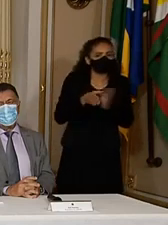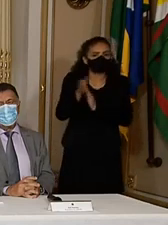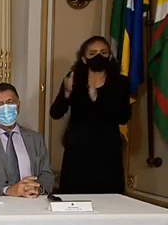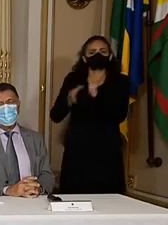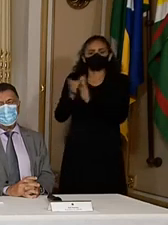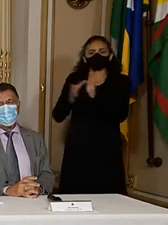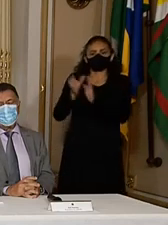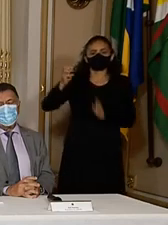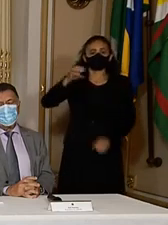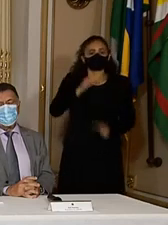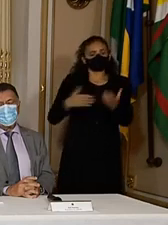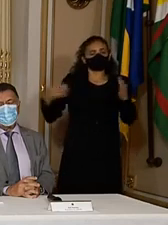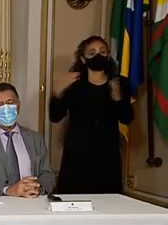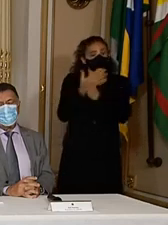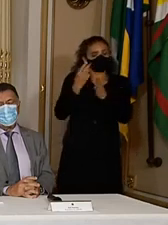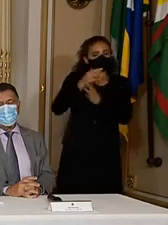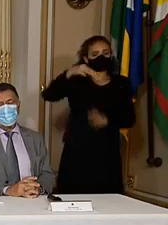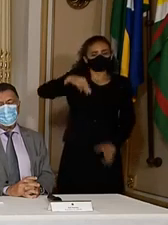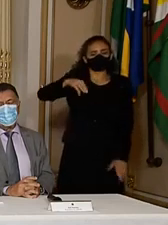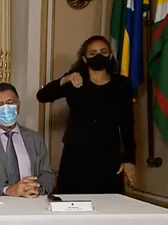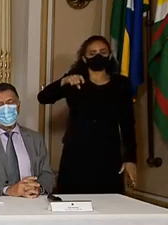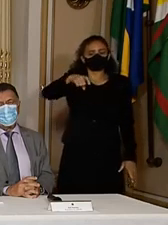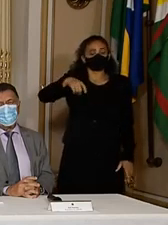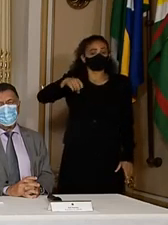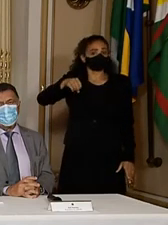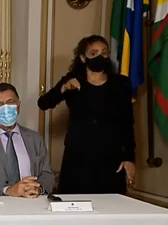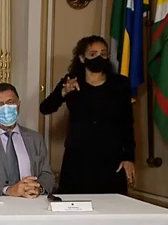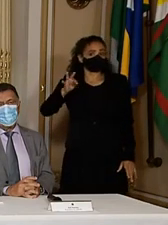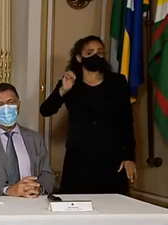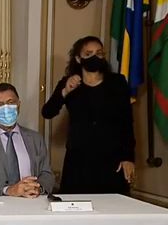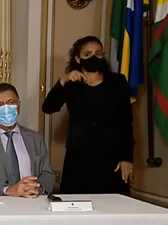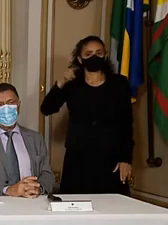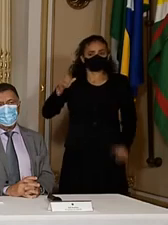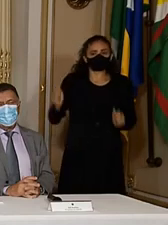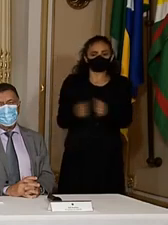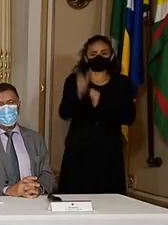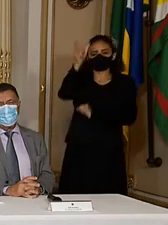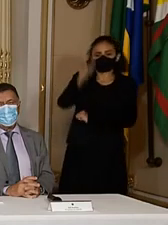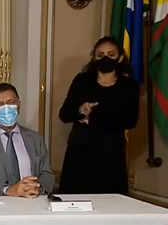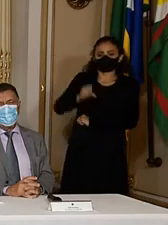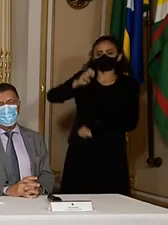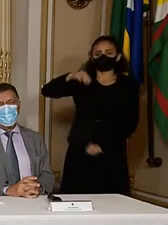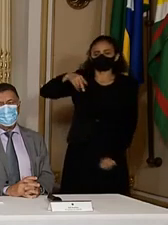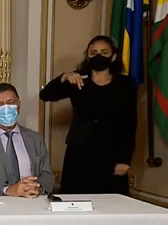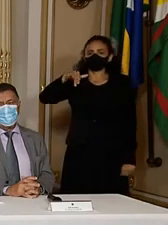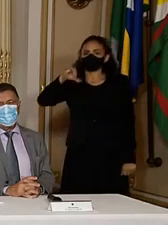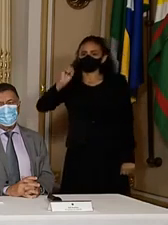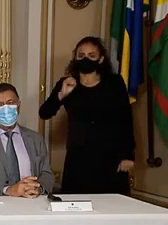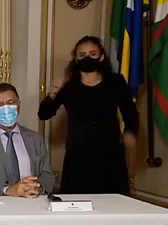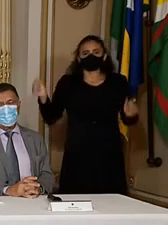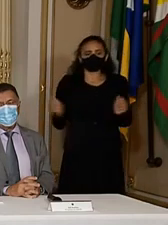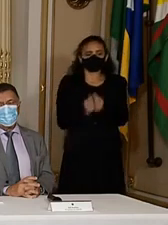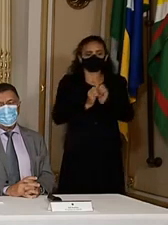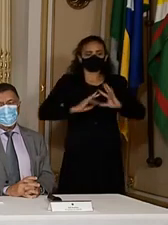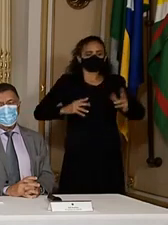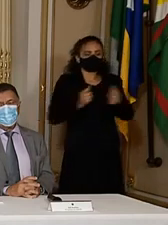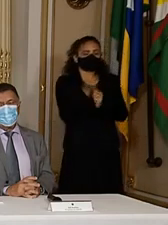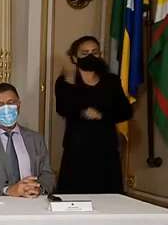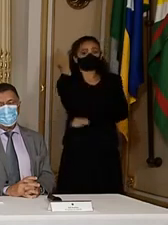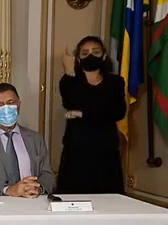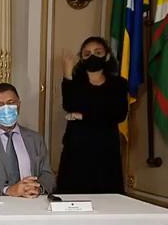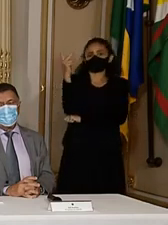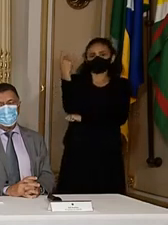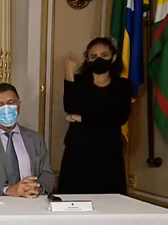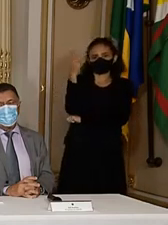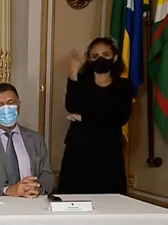exames totó São 18 comunidades rurais na pessoa do Senhor Mário de Custódia a diocese de Pesqueira